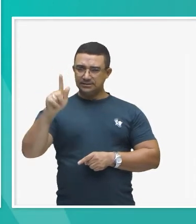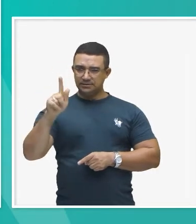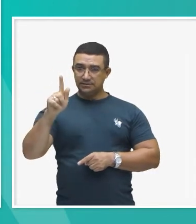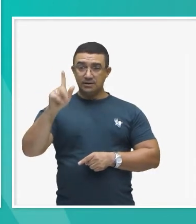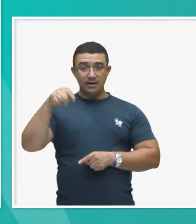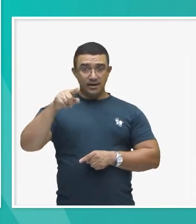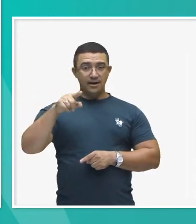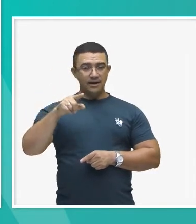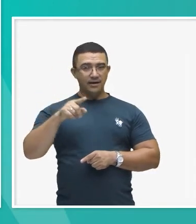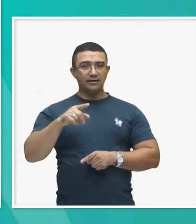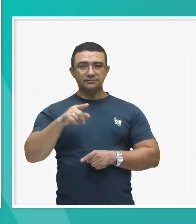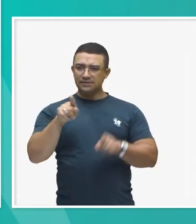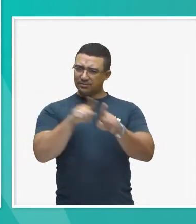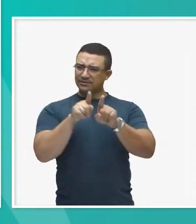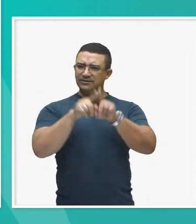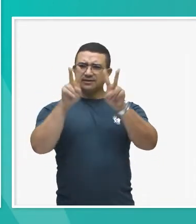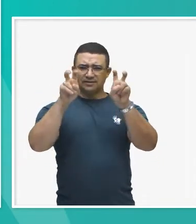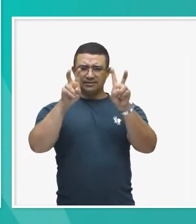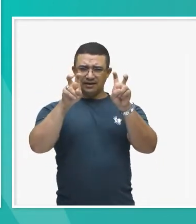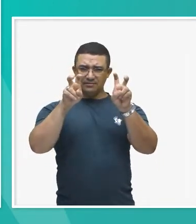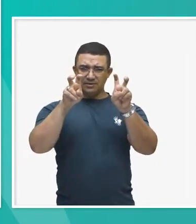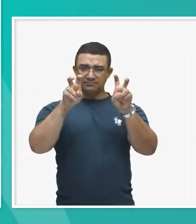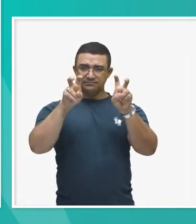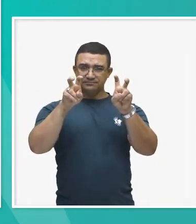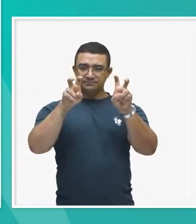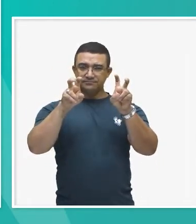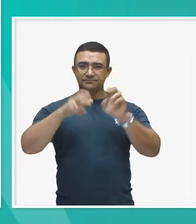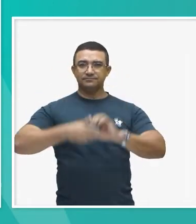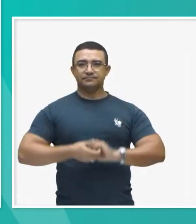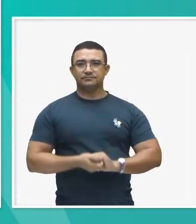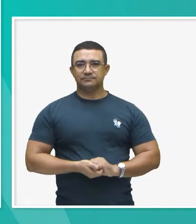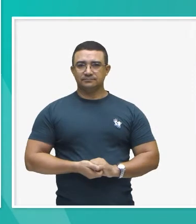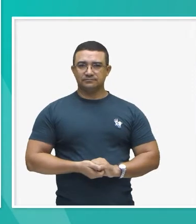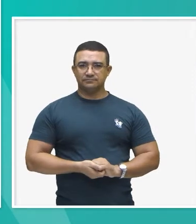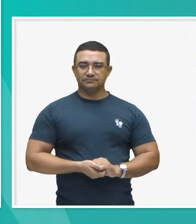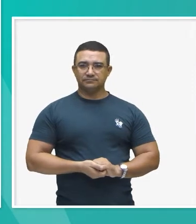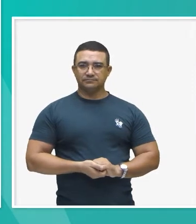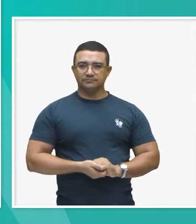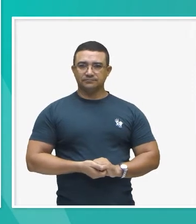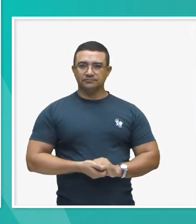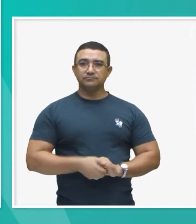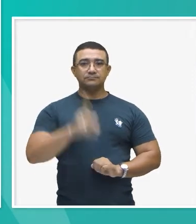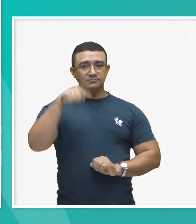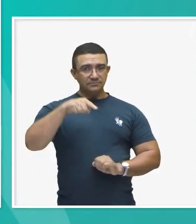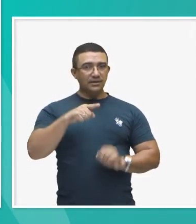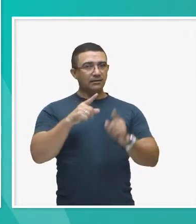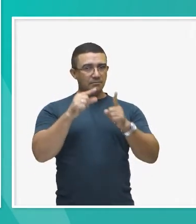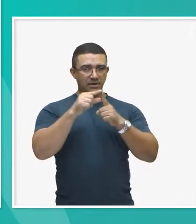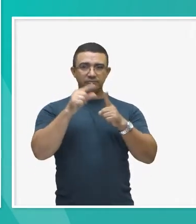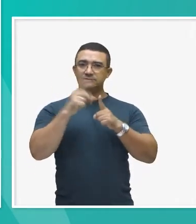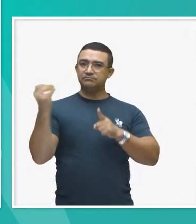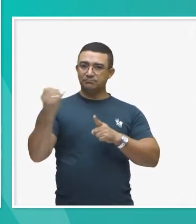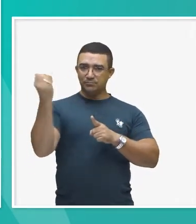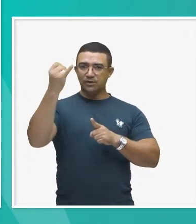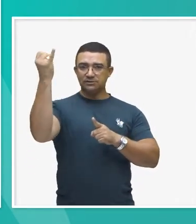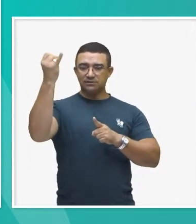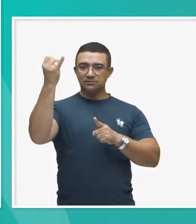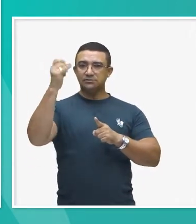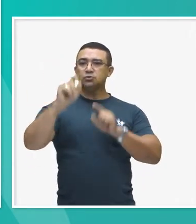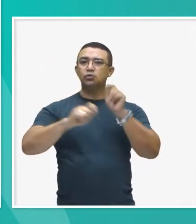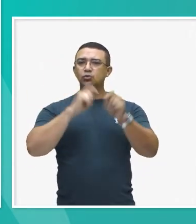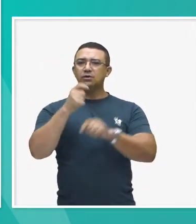integrador nosso vocabulário de hoje, tá, gente? Whale hunting também é uma palavra, uma expressão importante que é caça